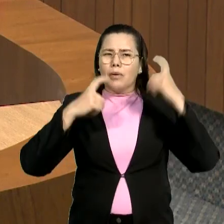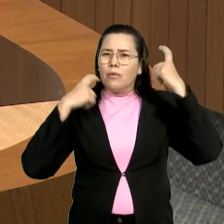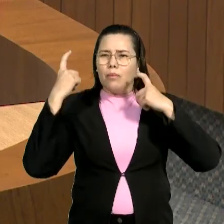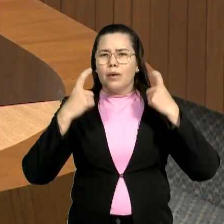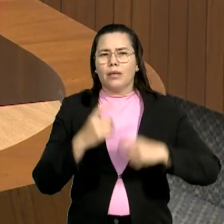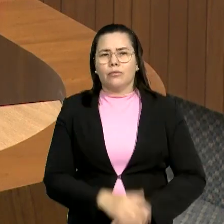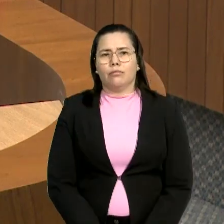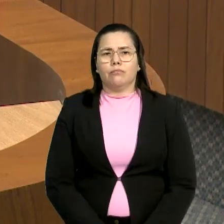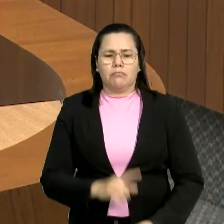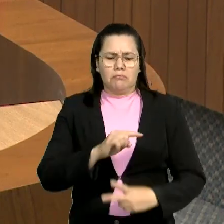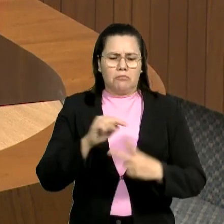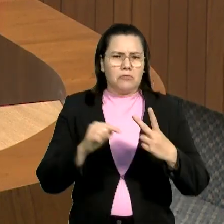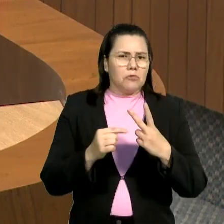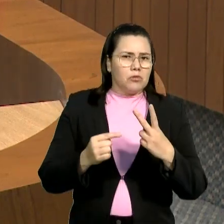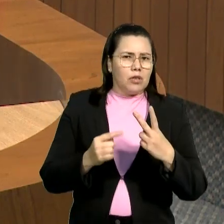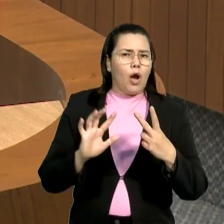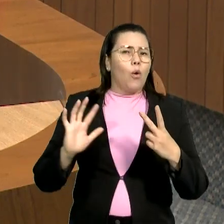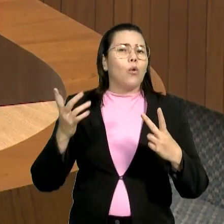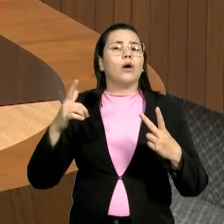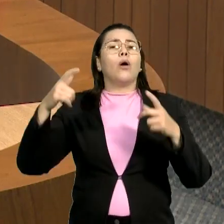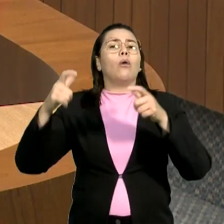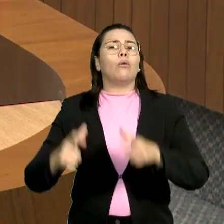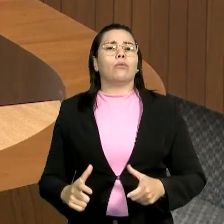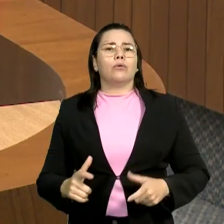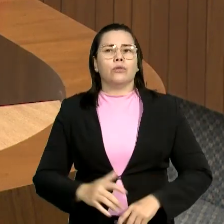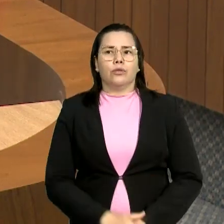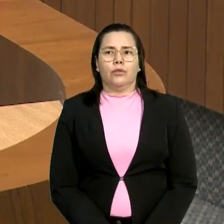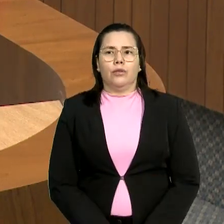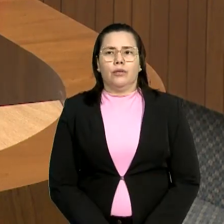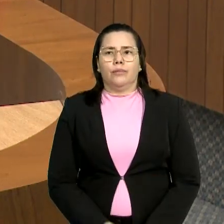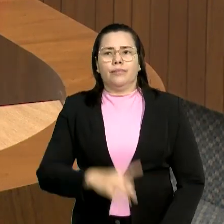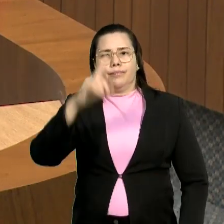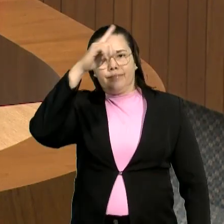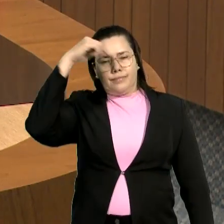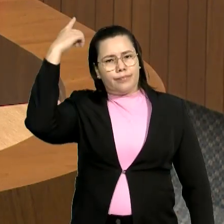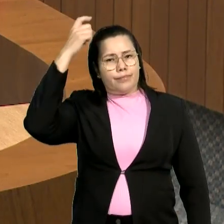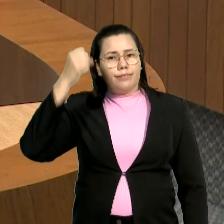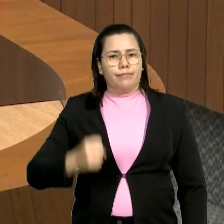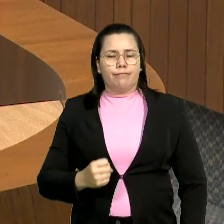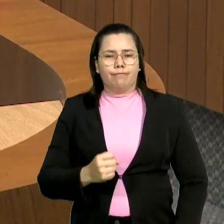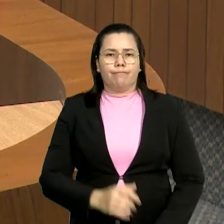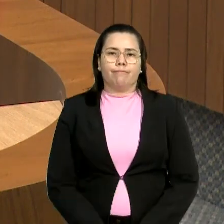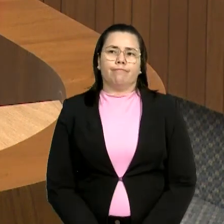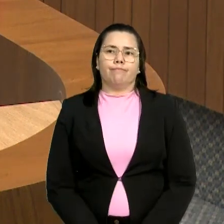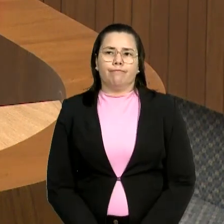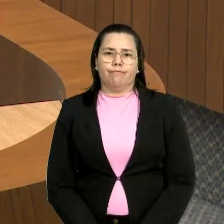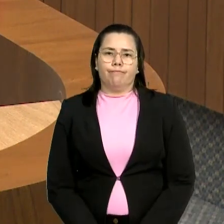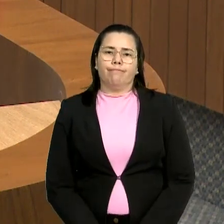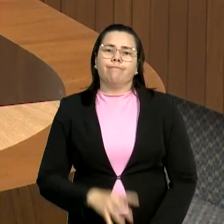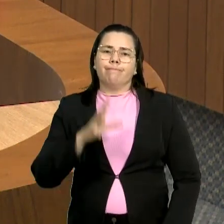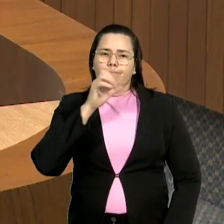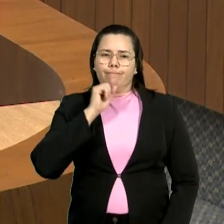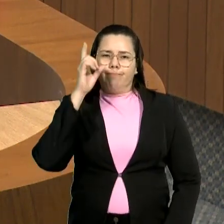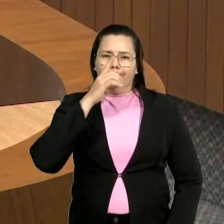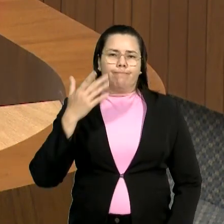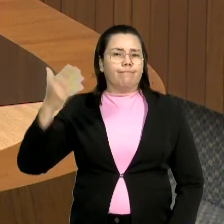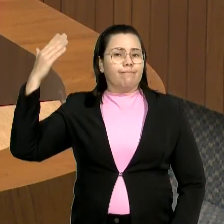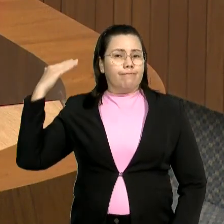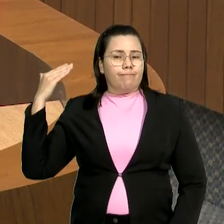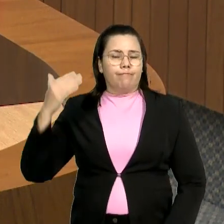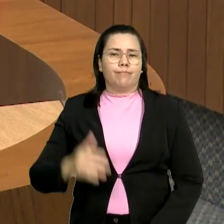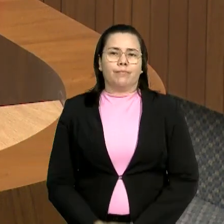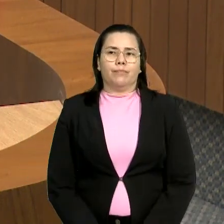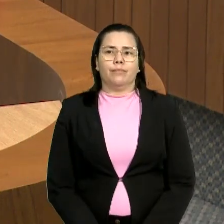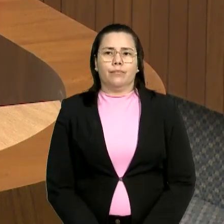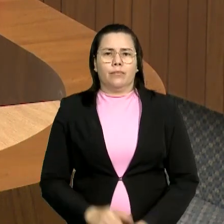que aconteceram na cidade de São José de Ribamar na última semana. Dois